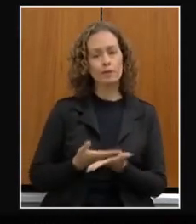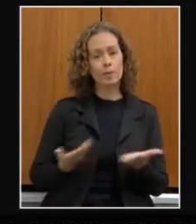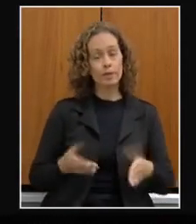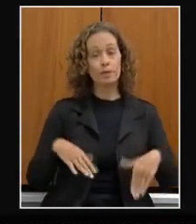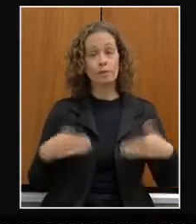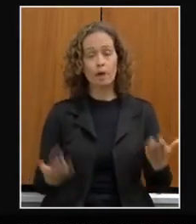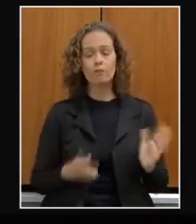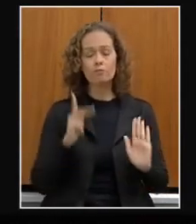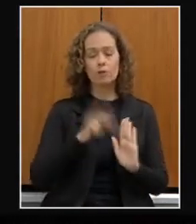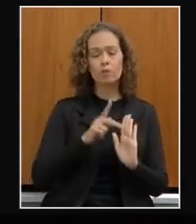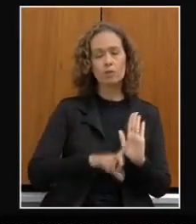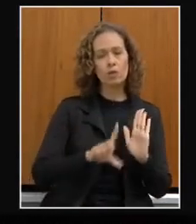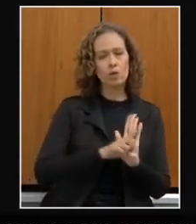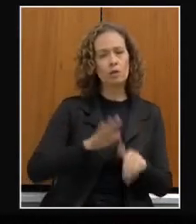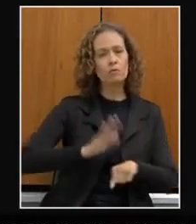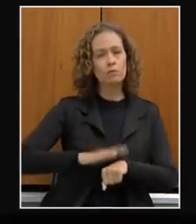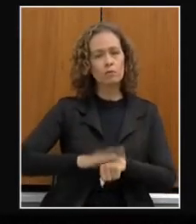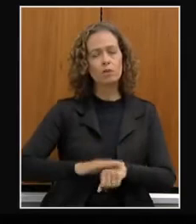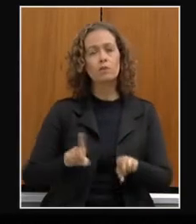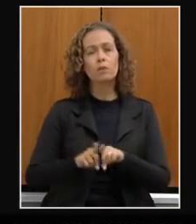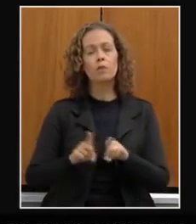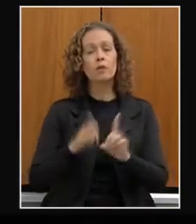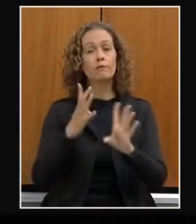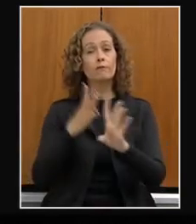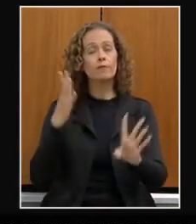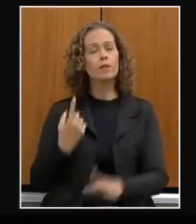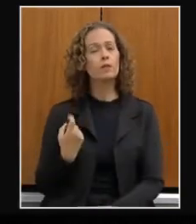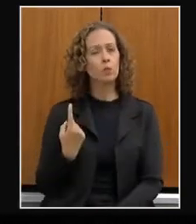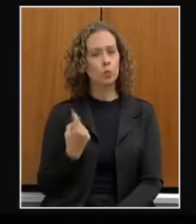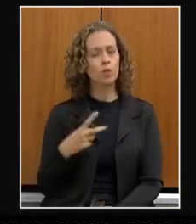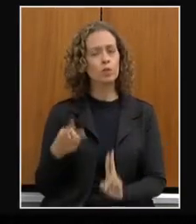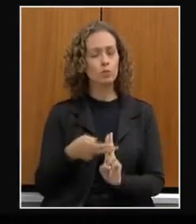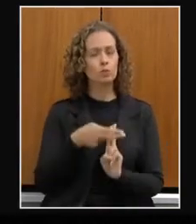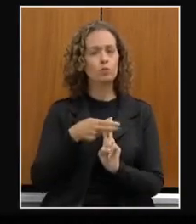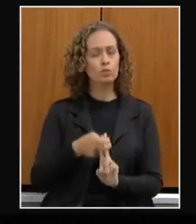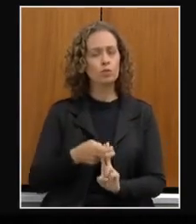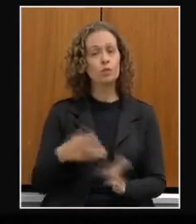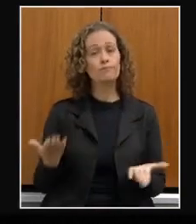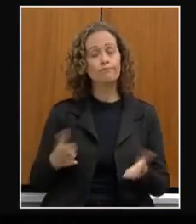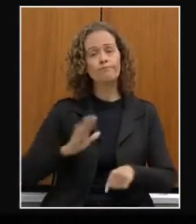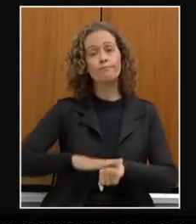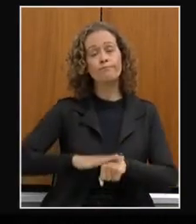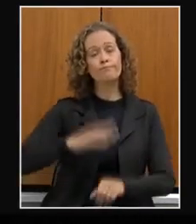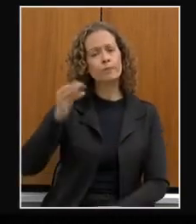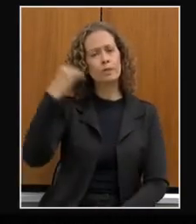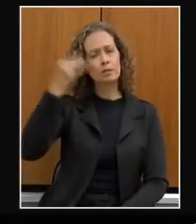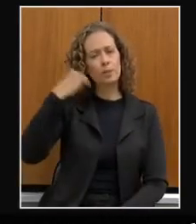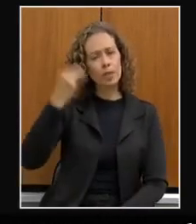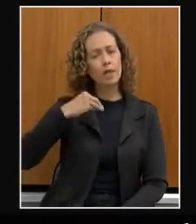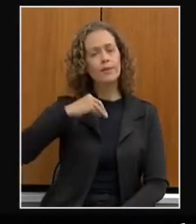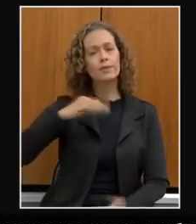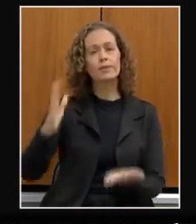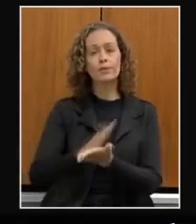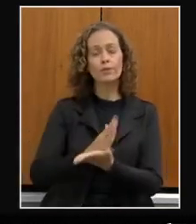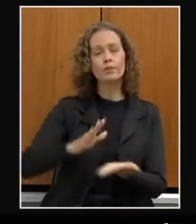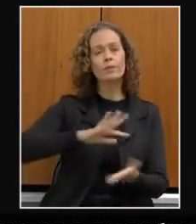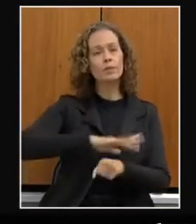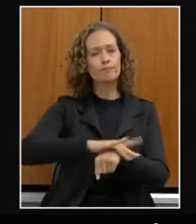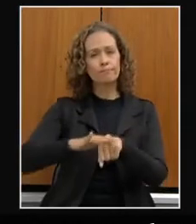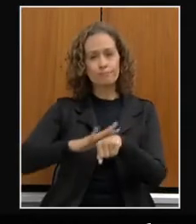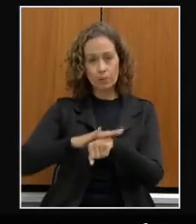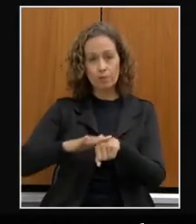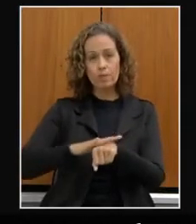projeto de minha autoria também que é uma fila única do SUS que pode ser feito com algumas experiências de algumas patologias para iniciar